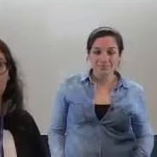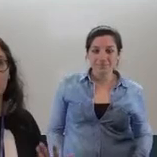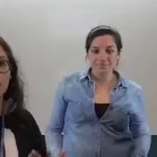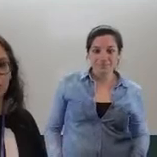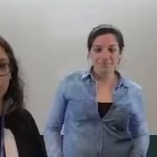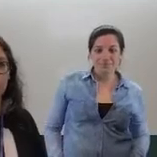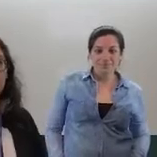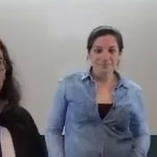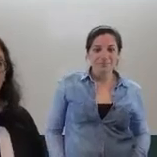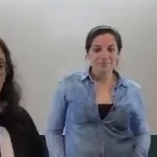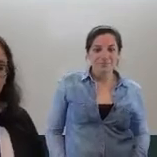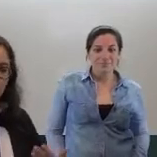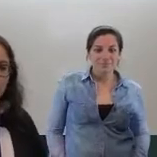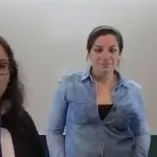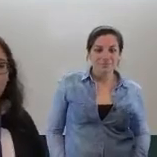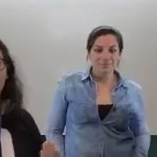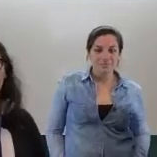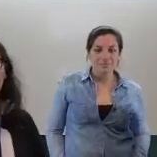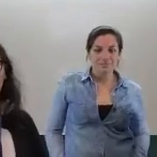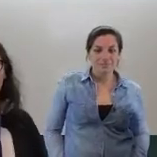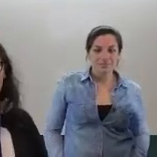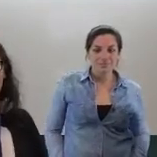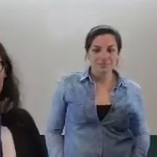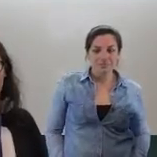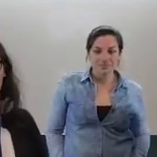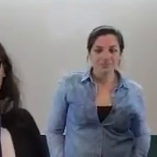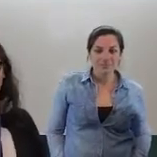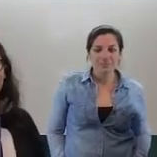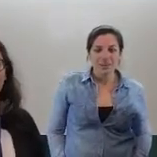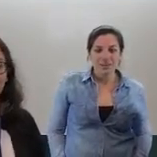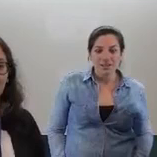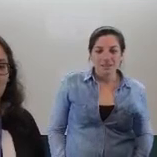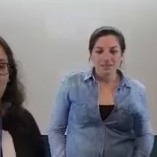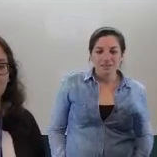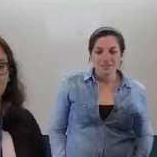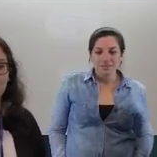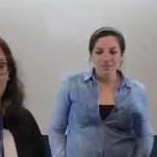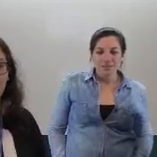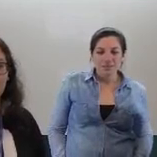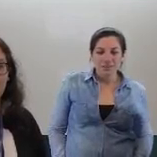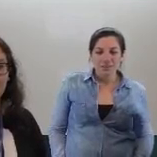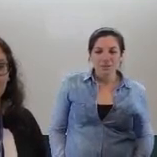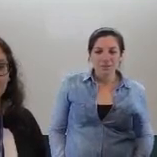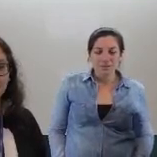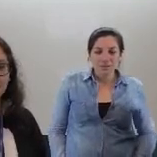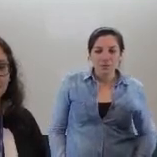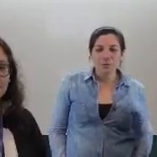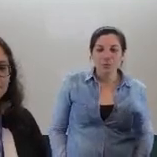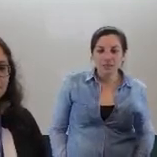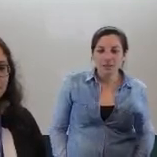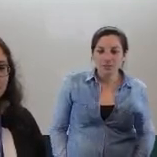de livros, de literatura, porque também não é só livro acadêmico que a gente vive, né? Tem que ter alguma coisa para se espelhar. Mas